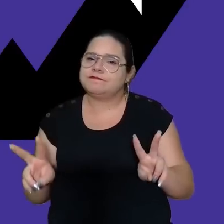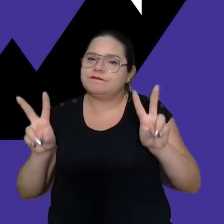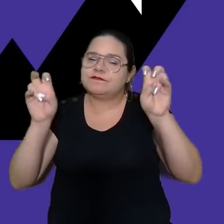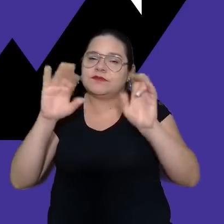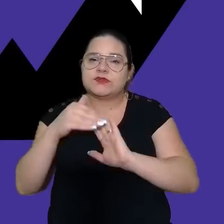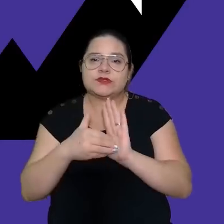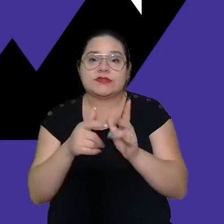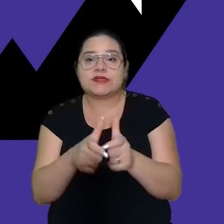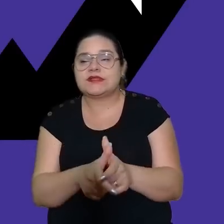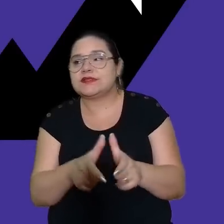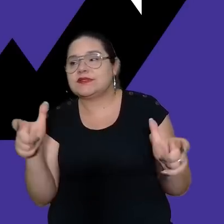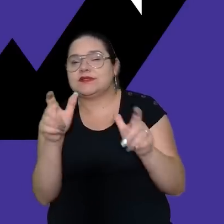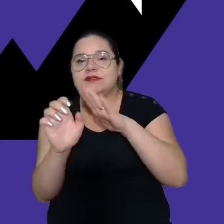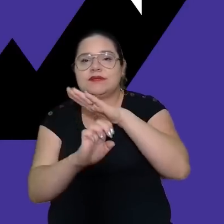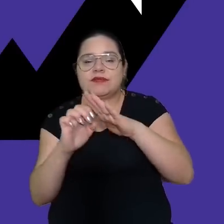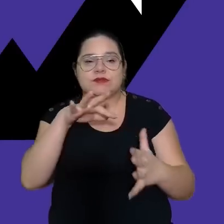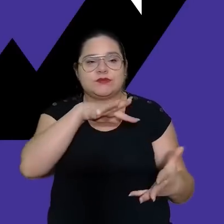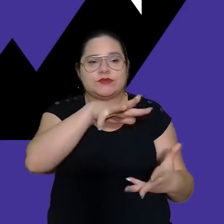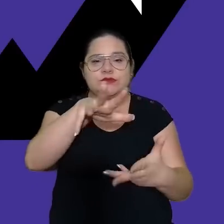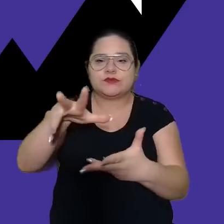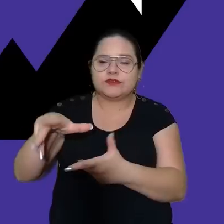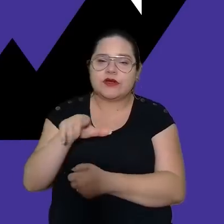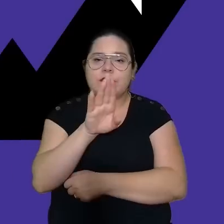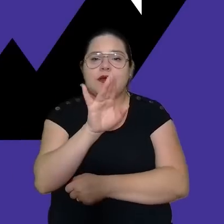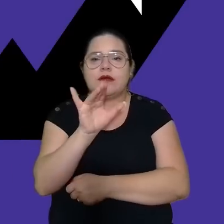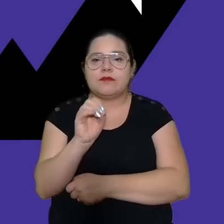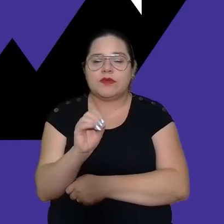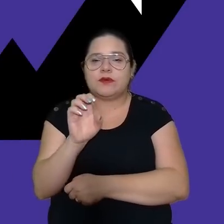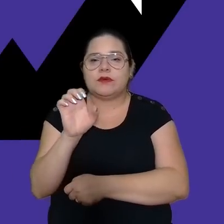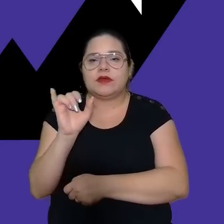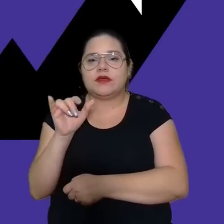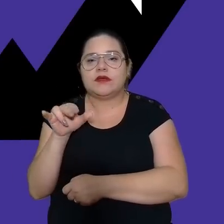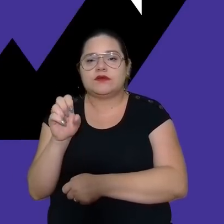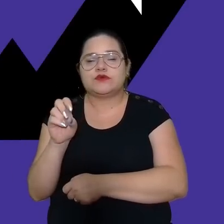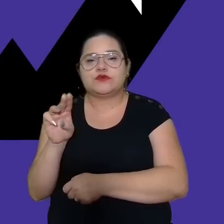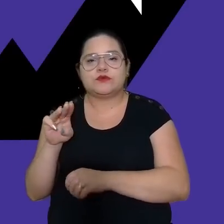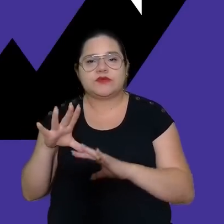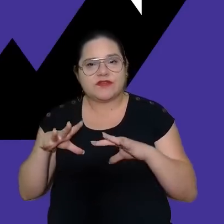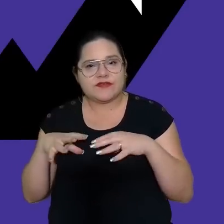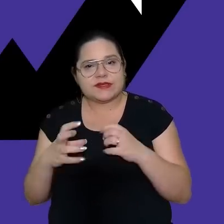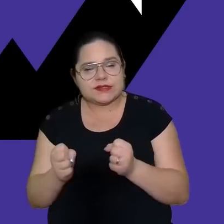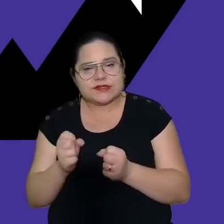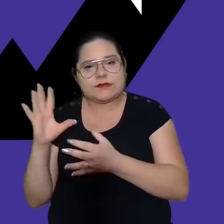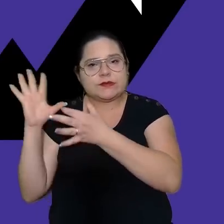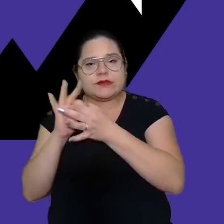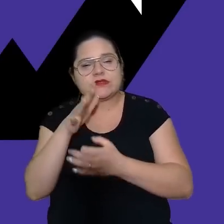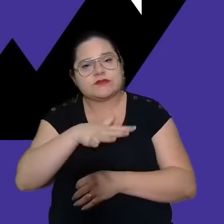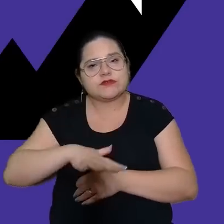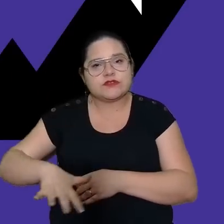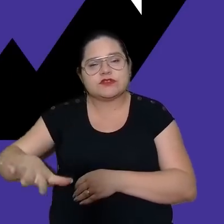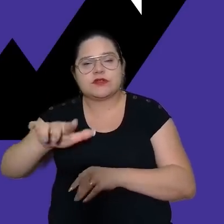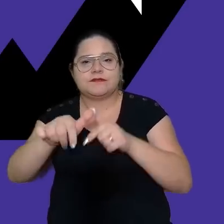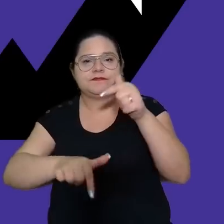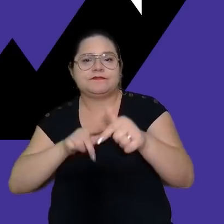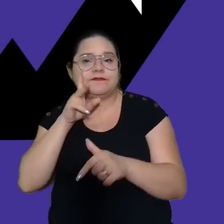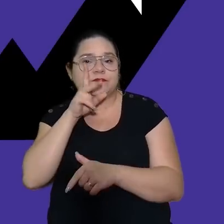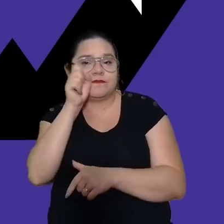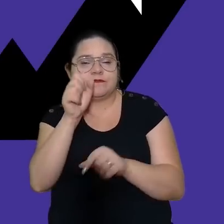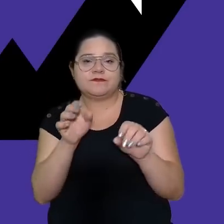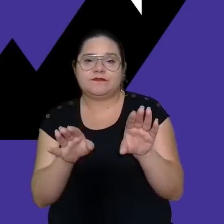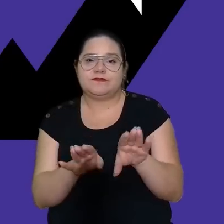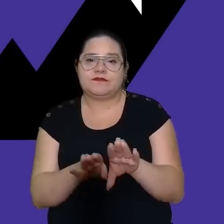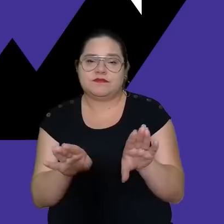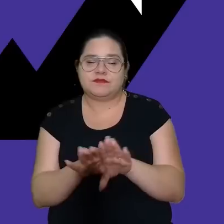empresas mundiais de bioinsumos defensivos, do modo geral, trabalhando fortemente nisso também. Então,